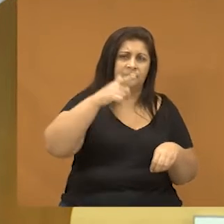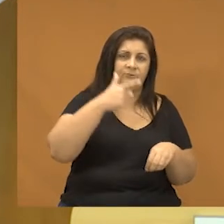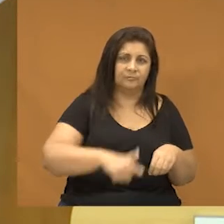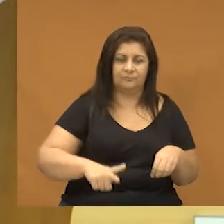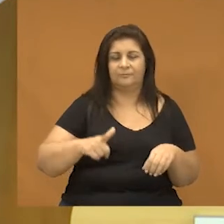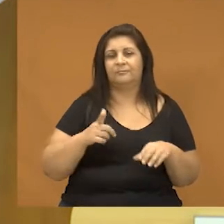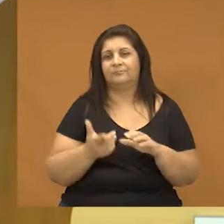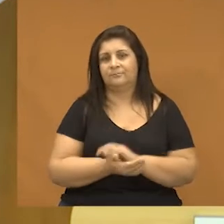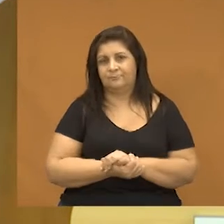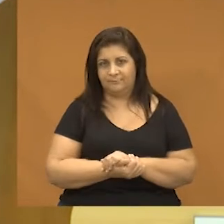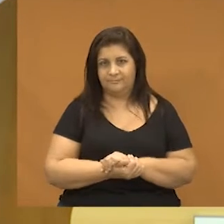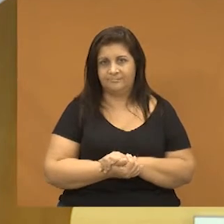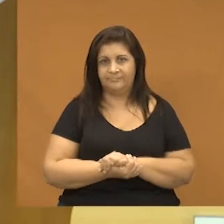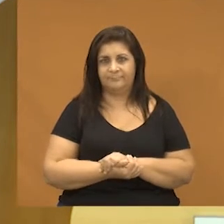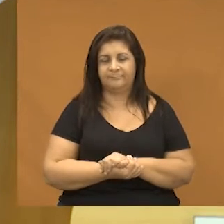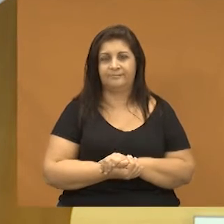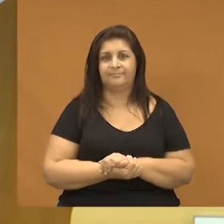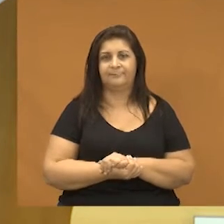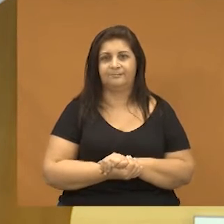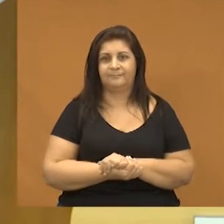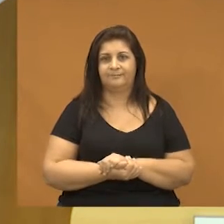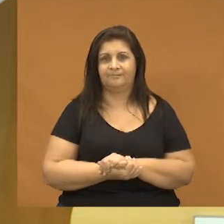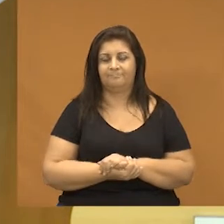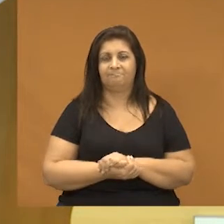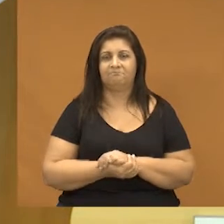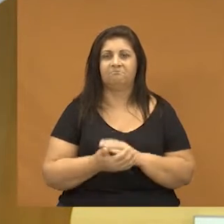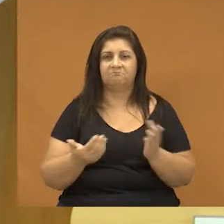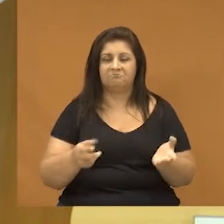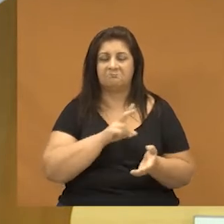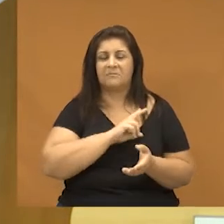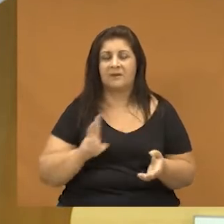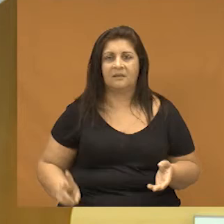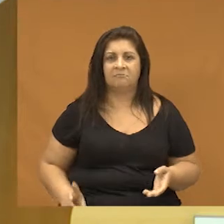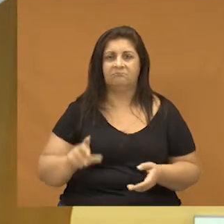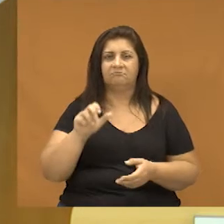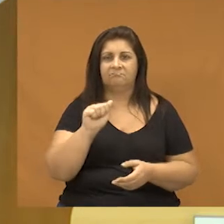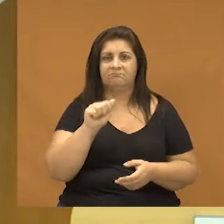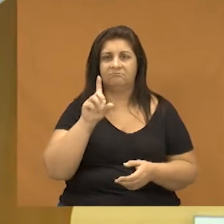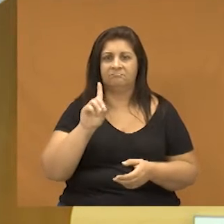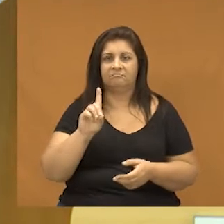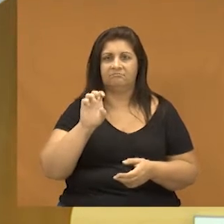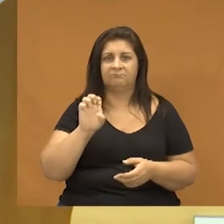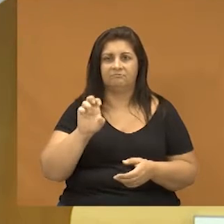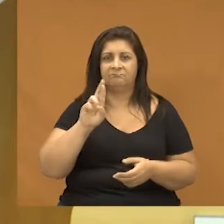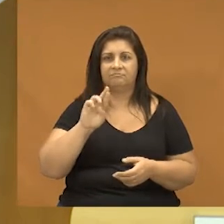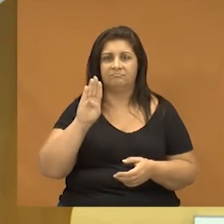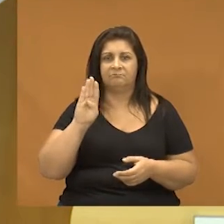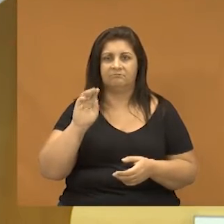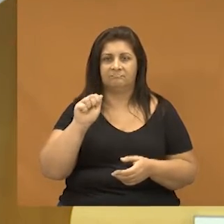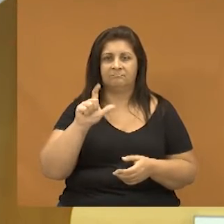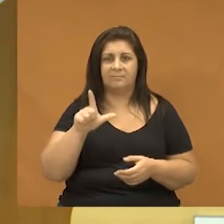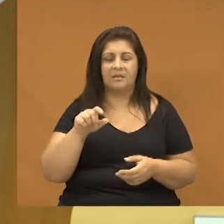hospital que ele tem um convênio. Então, Aderbal, você vai ter esse voto desse